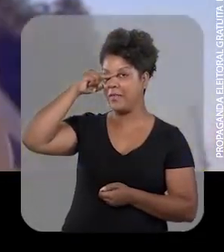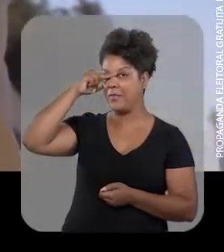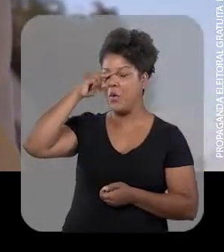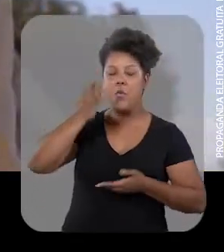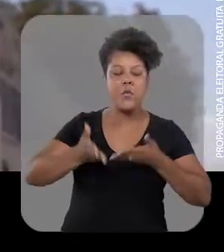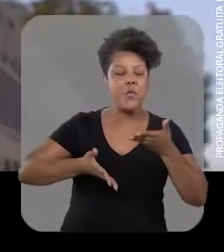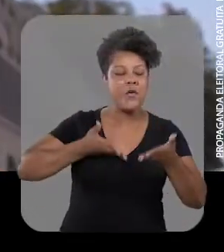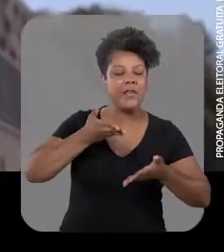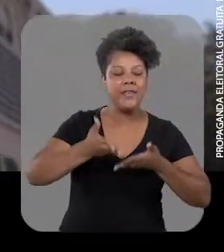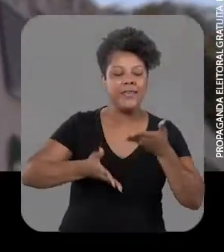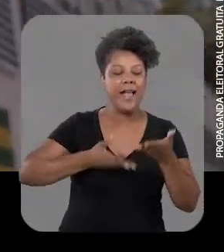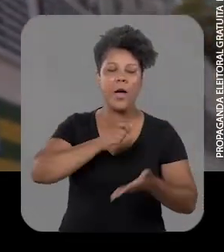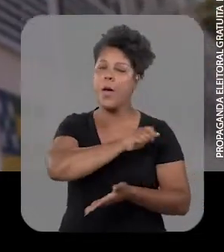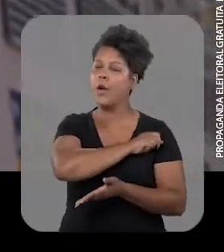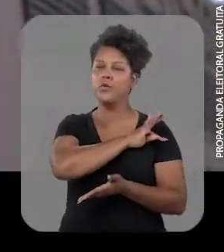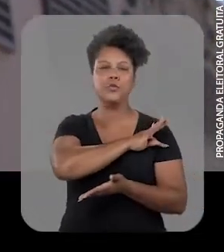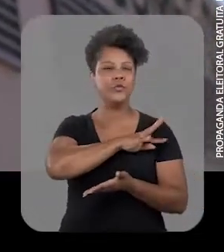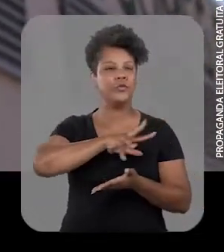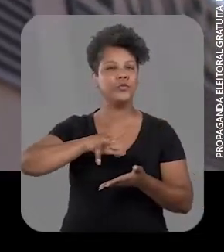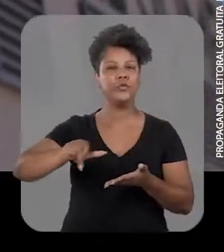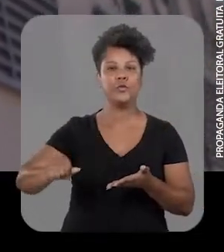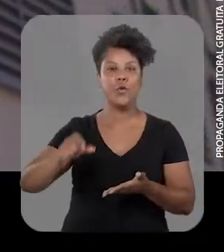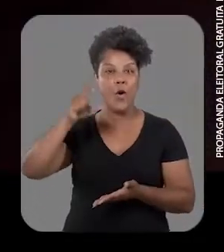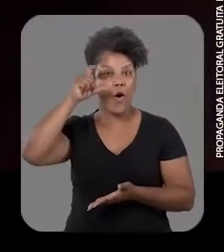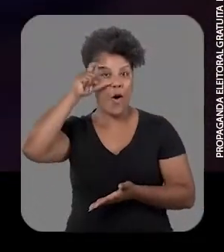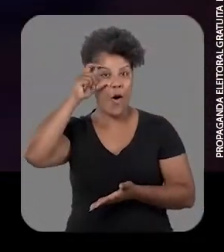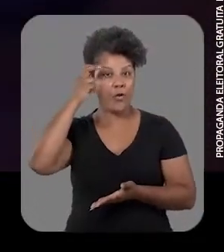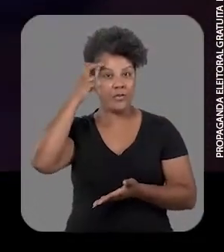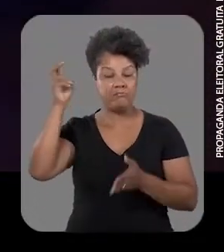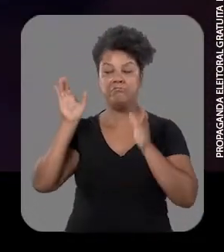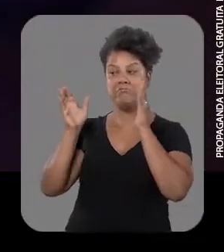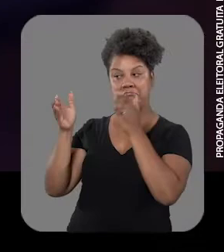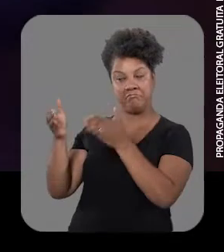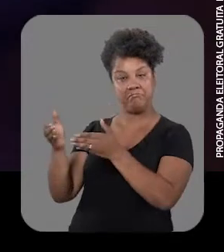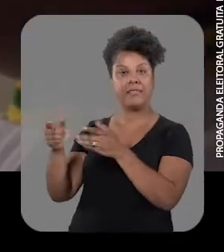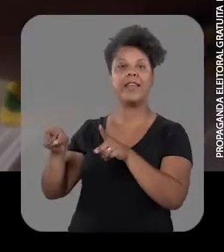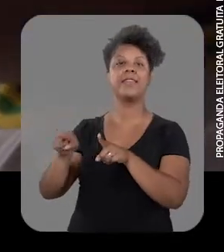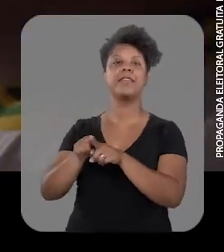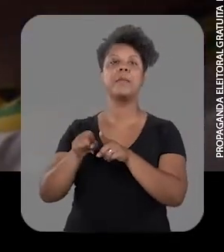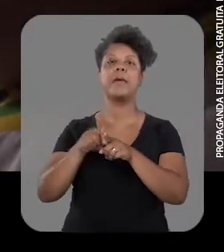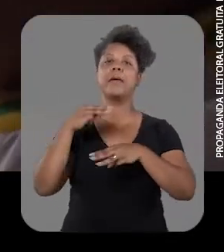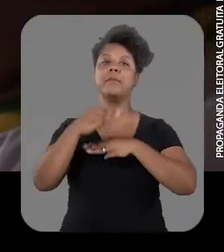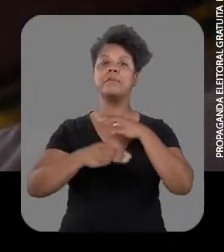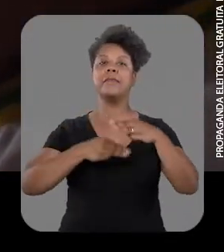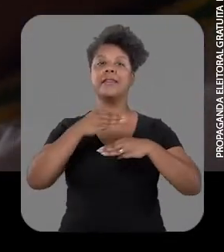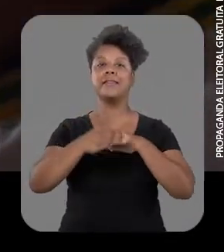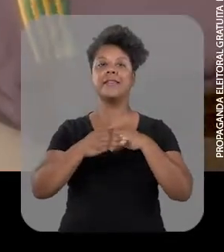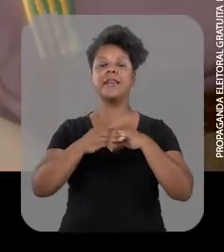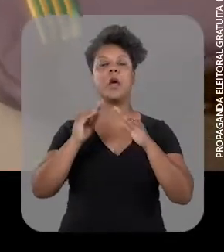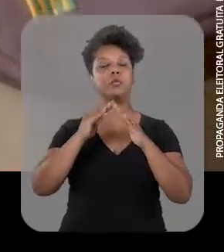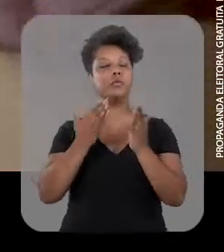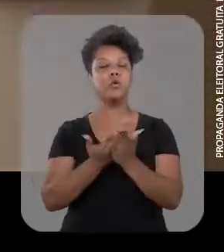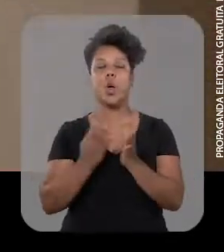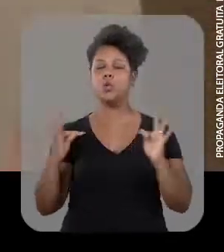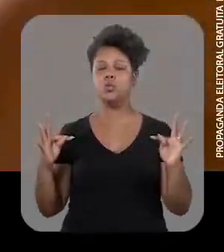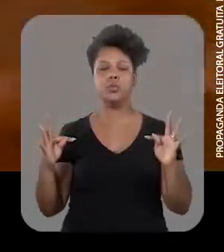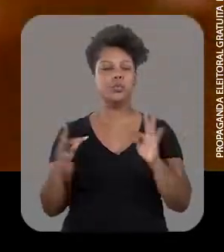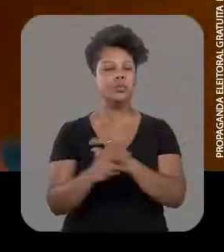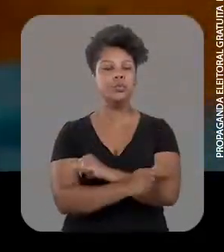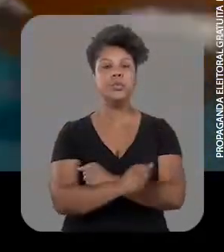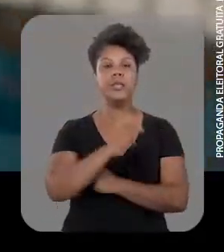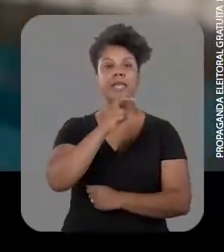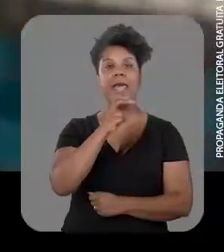Com Caiado, o cuidado com os alunos foi total. Dos óculos inteligentes para quem mais precisava, até o kit